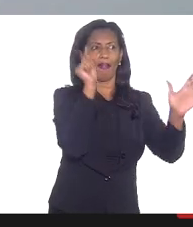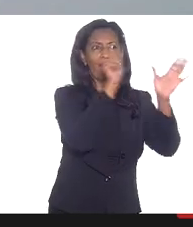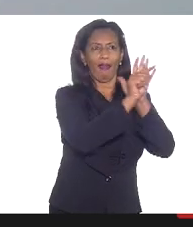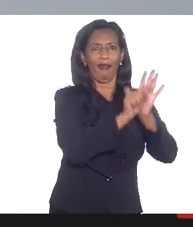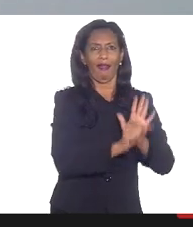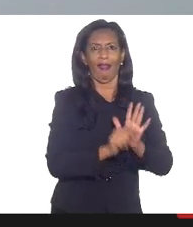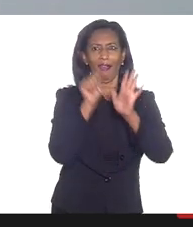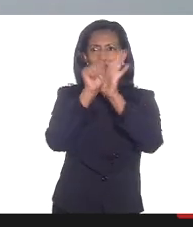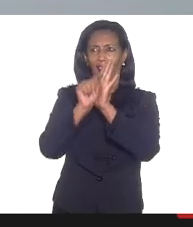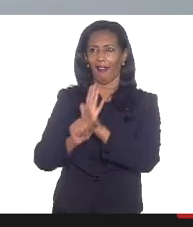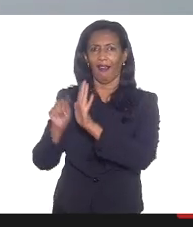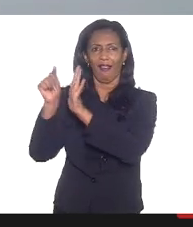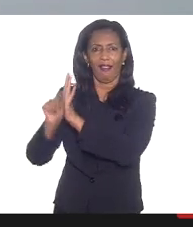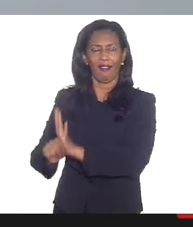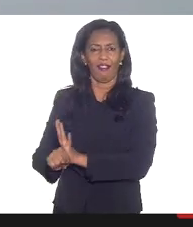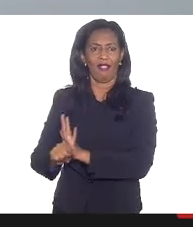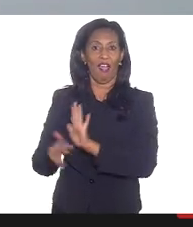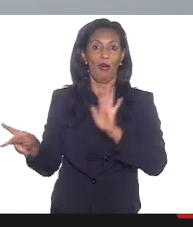debate. Então,